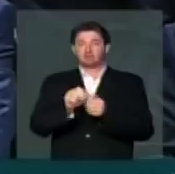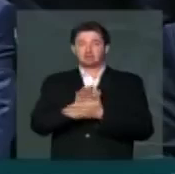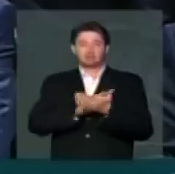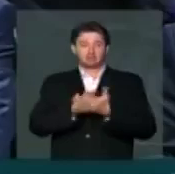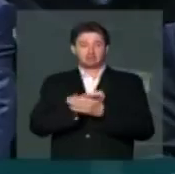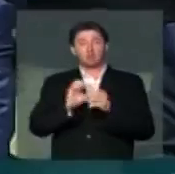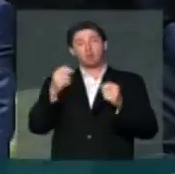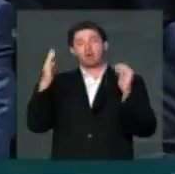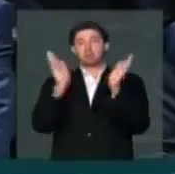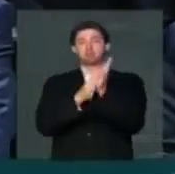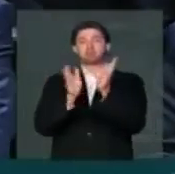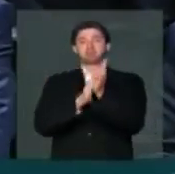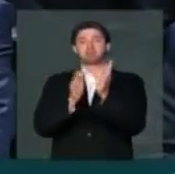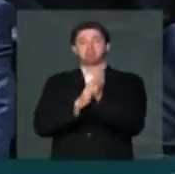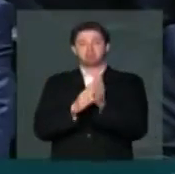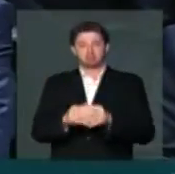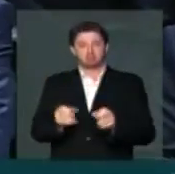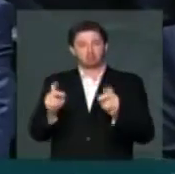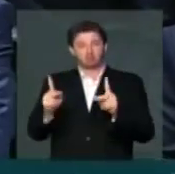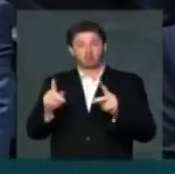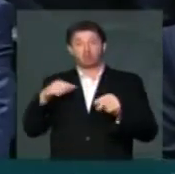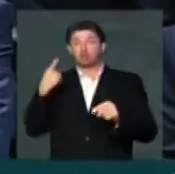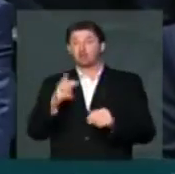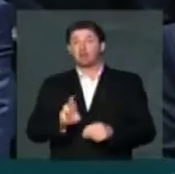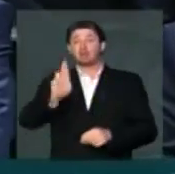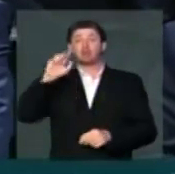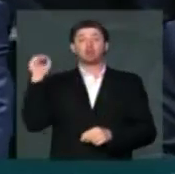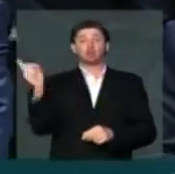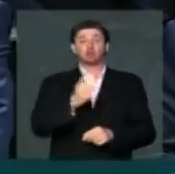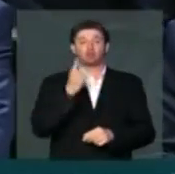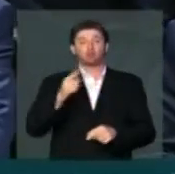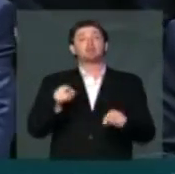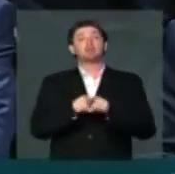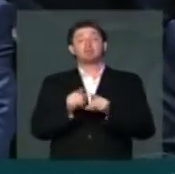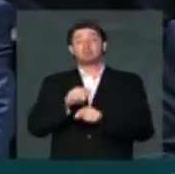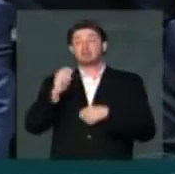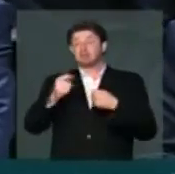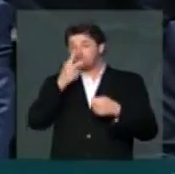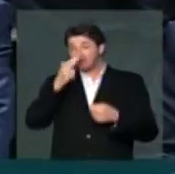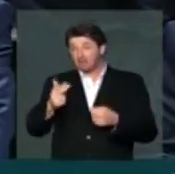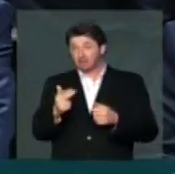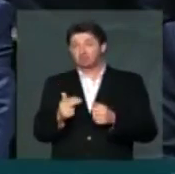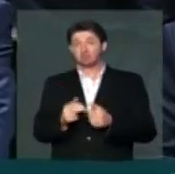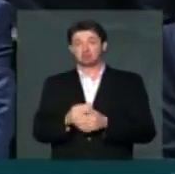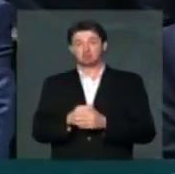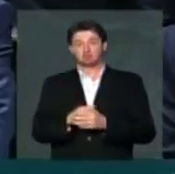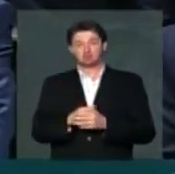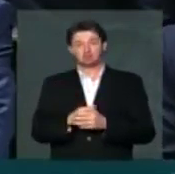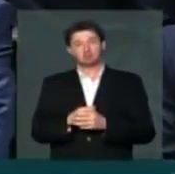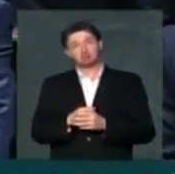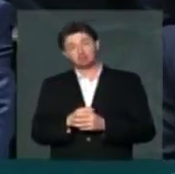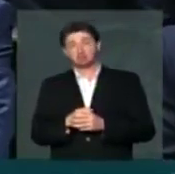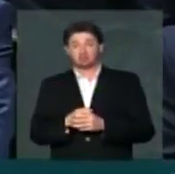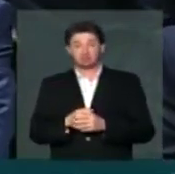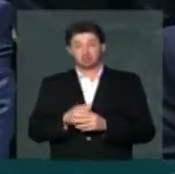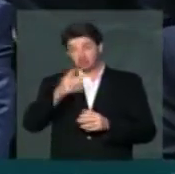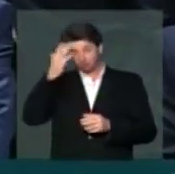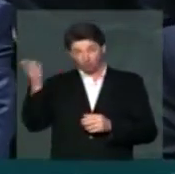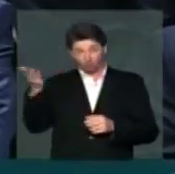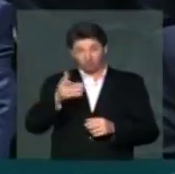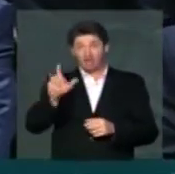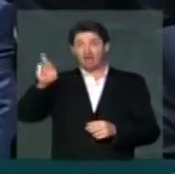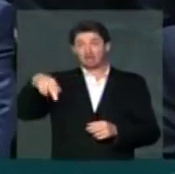até aplaudir. Essa casa representa todos, até aqueles que acham que eventualmente o convocado